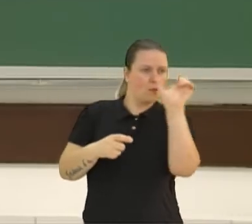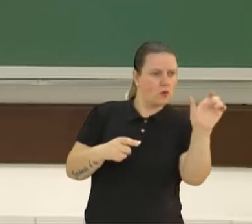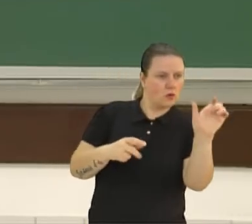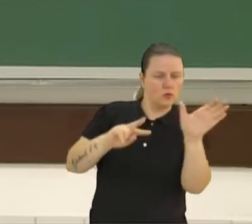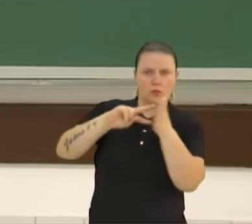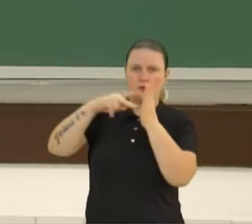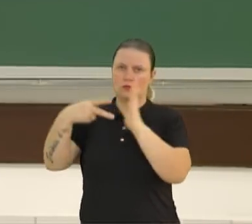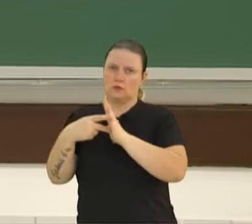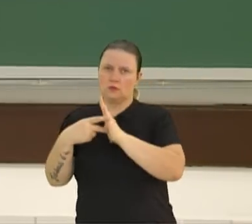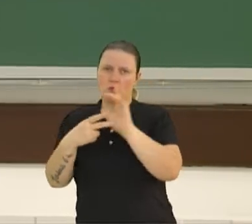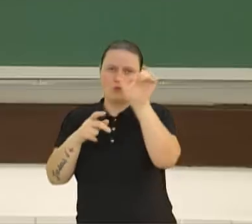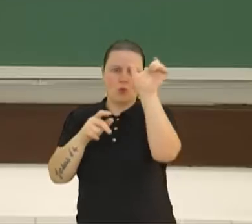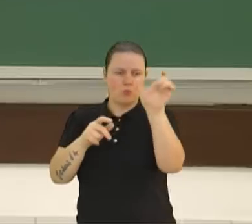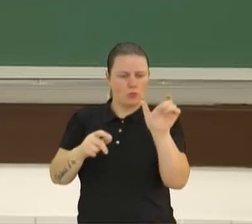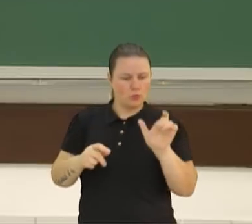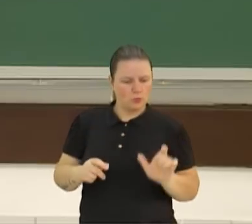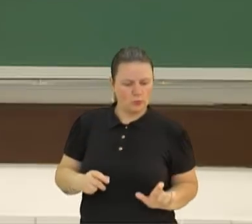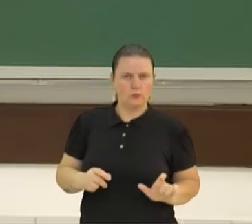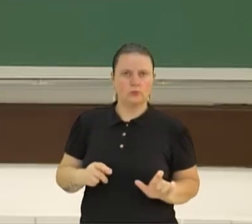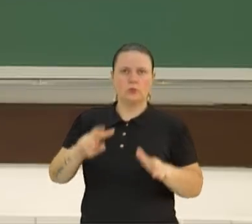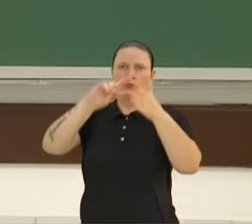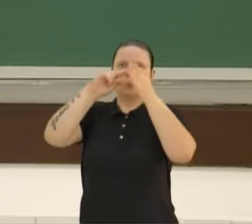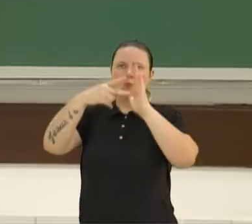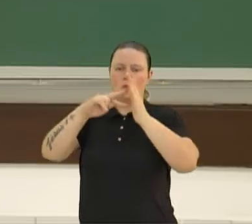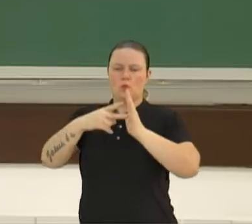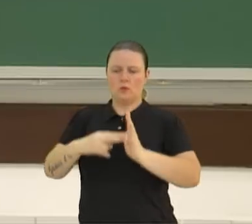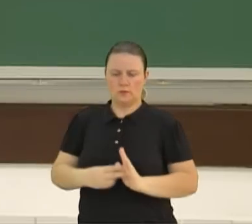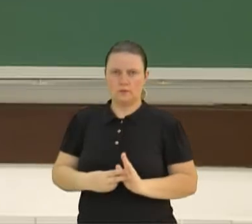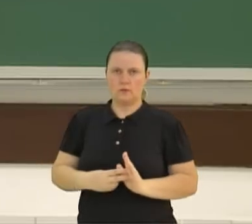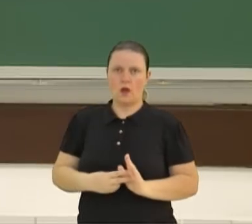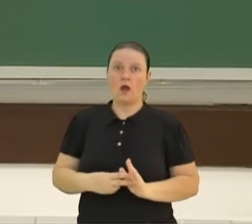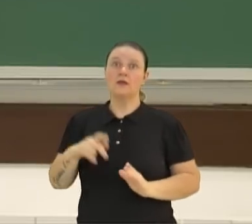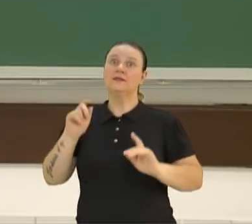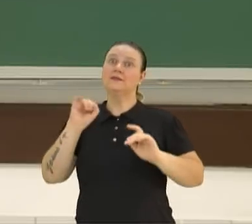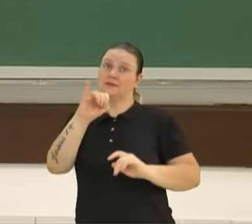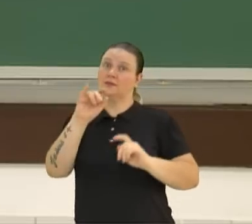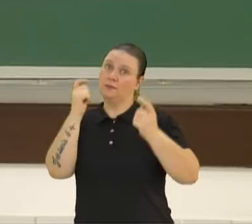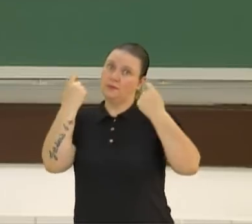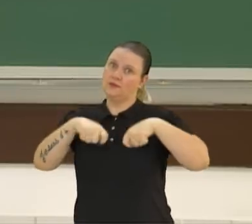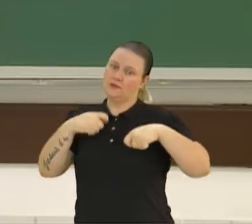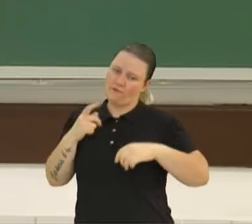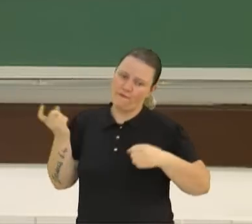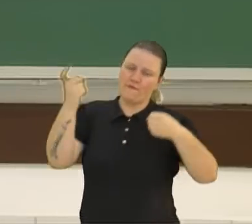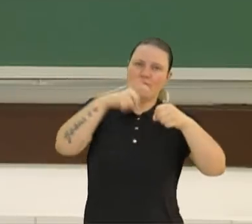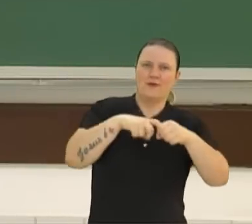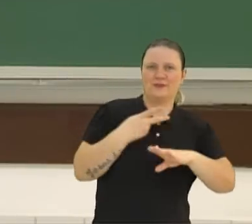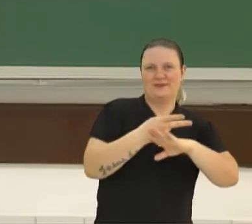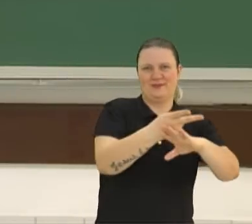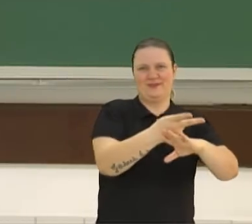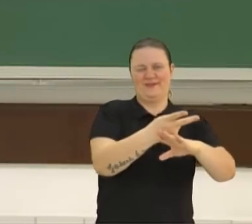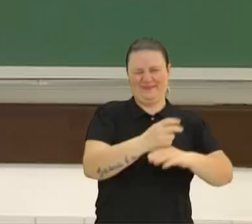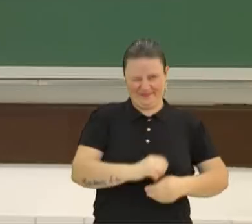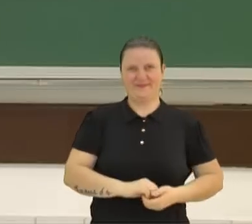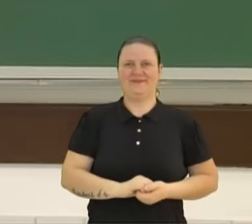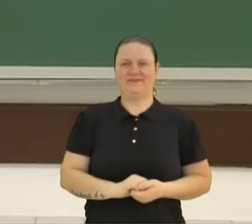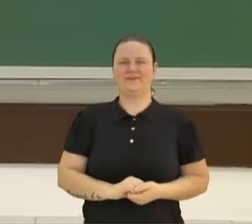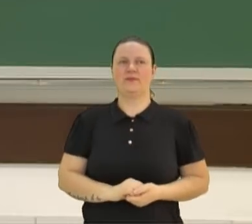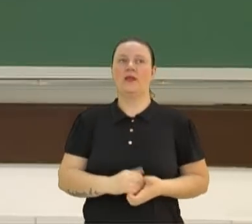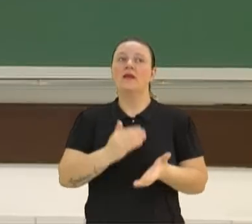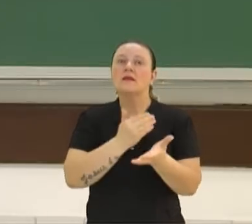glossário. É simples, cada palavra que eu falar aqui e que eu vou traduzir o que é, você vai pegar essa palavra e vai colocar do